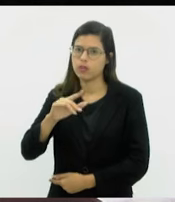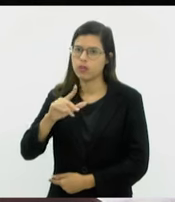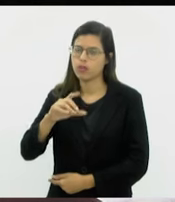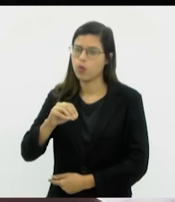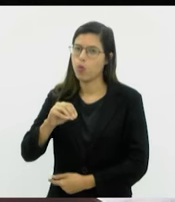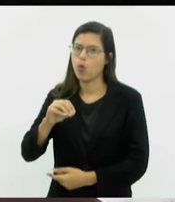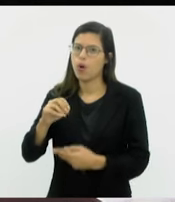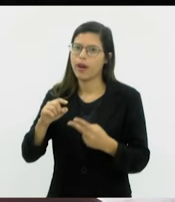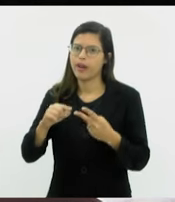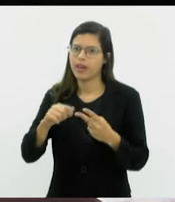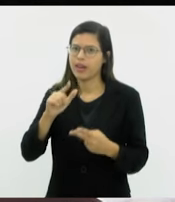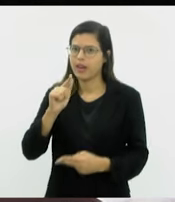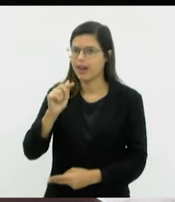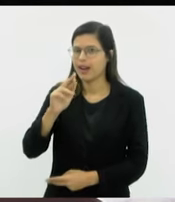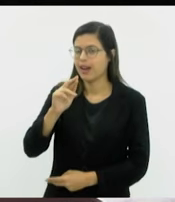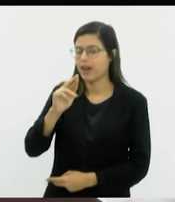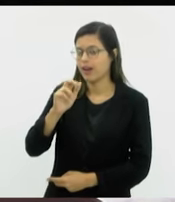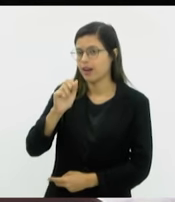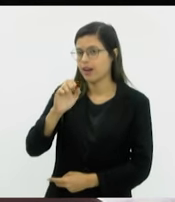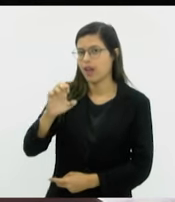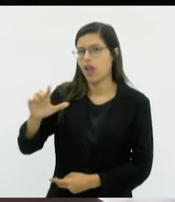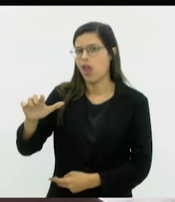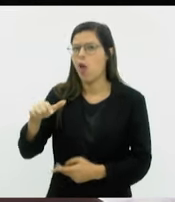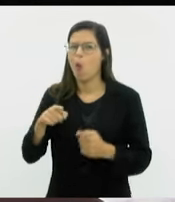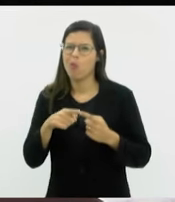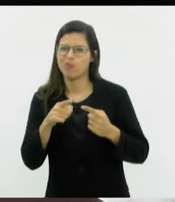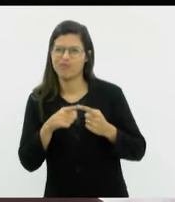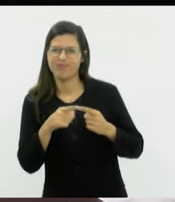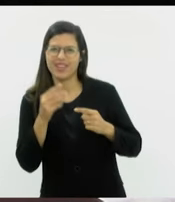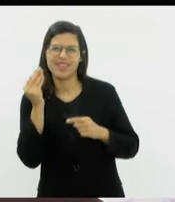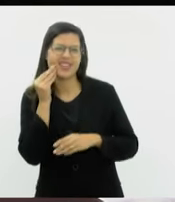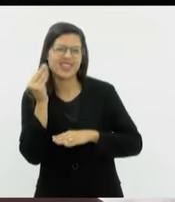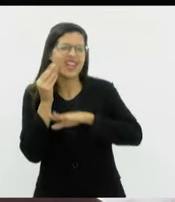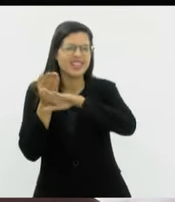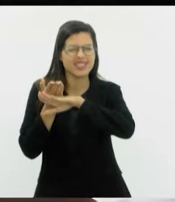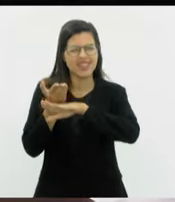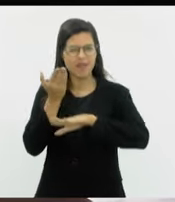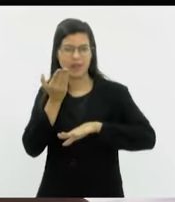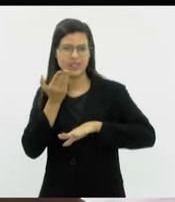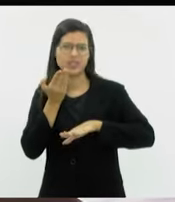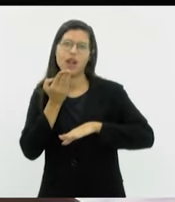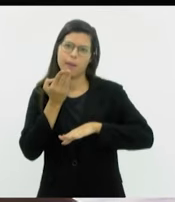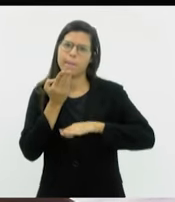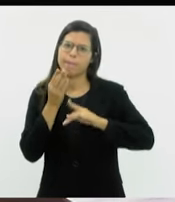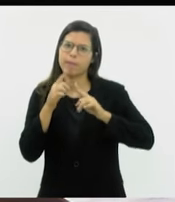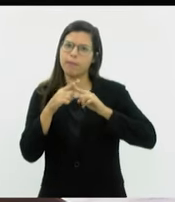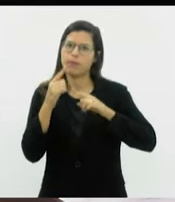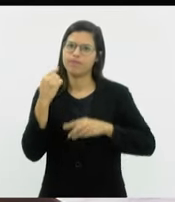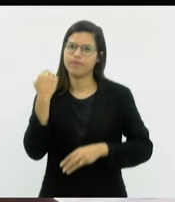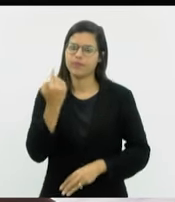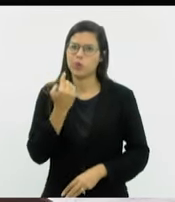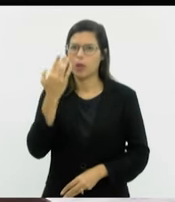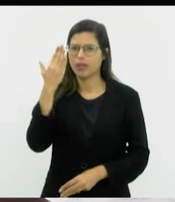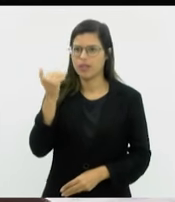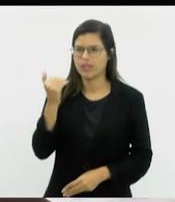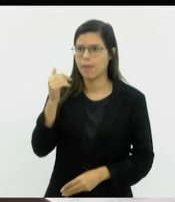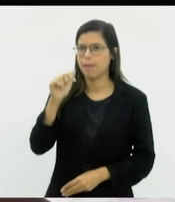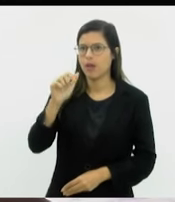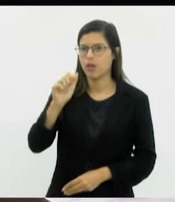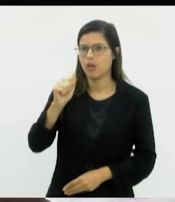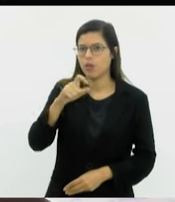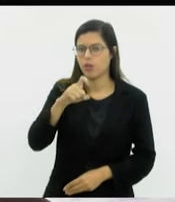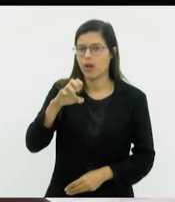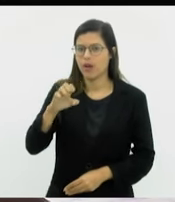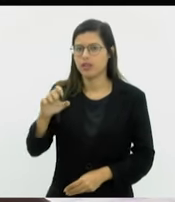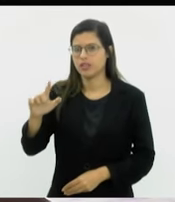se afastar, né, de quem ele colocou lá, o Axel Grael. Mas todos nós sabemos que o Axel e o